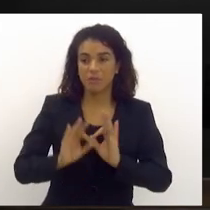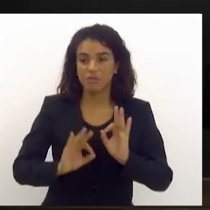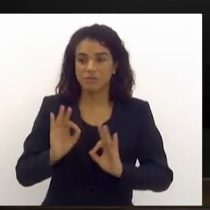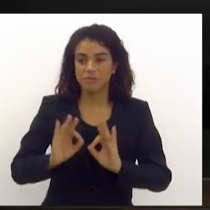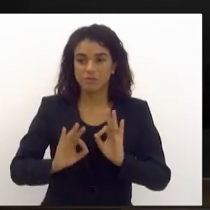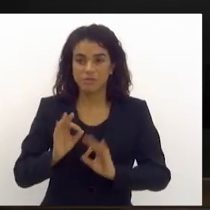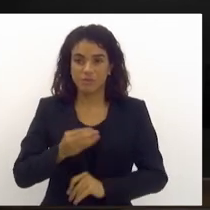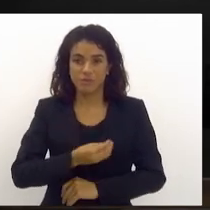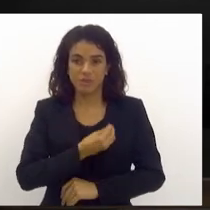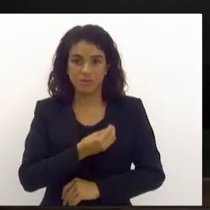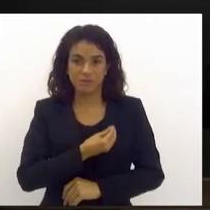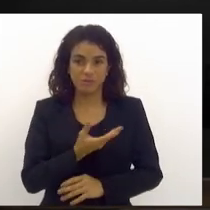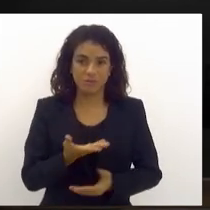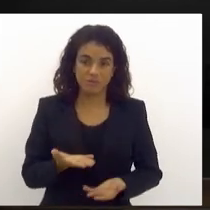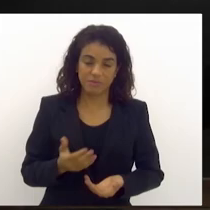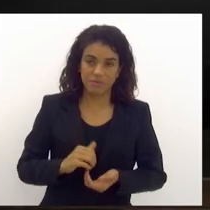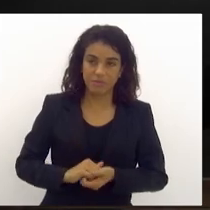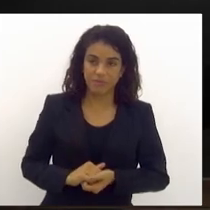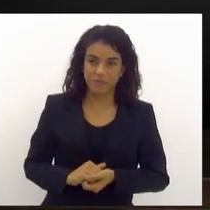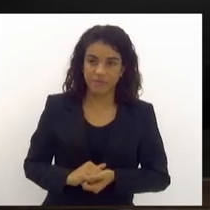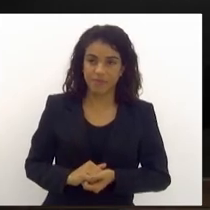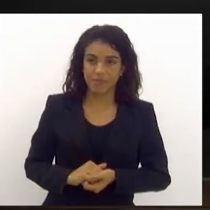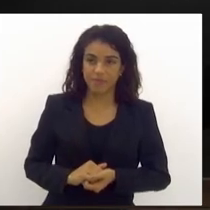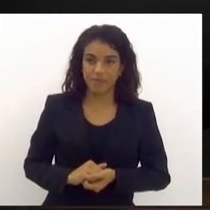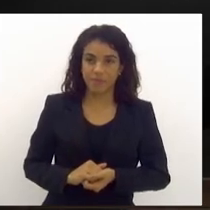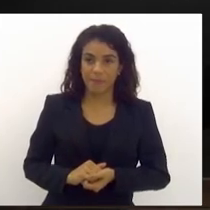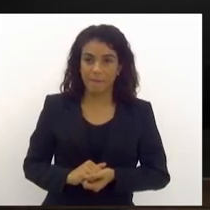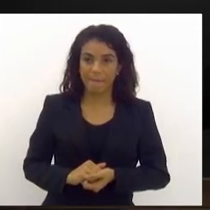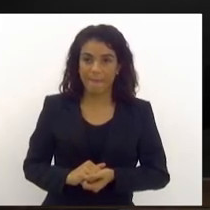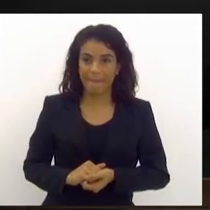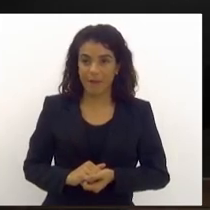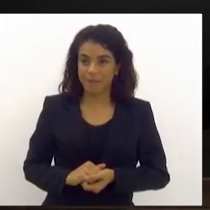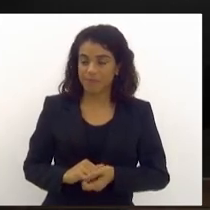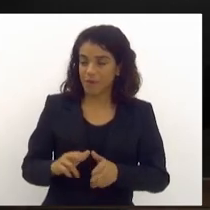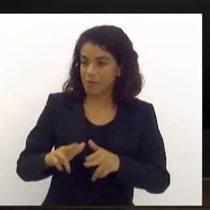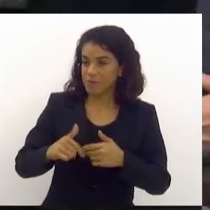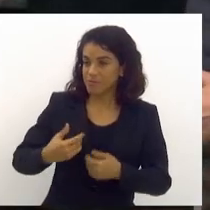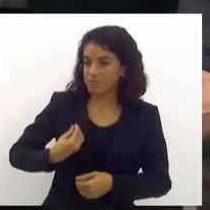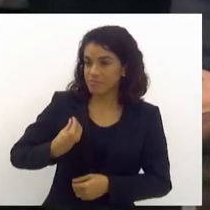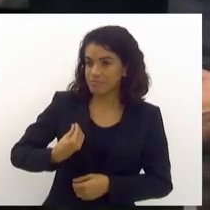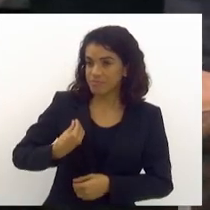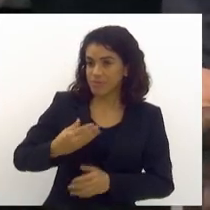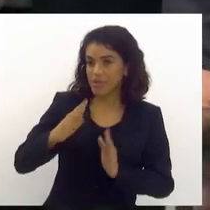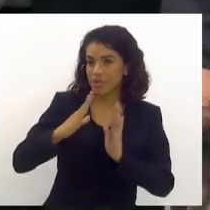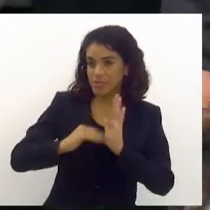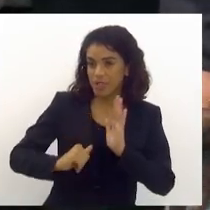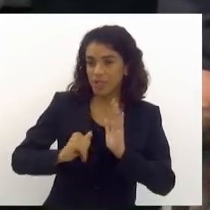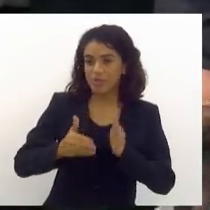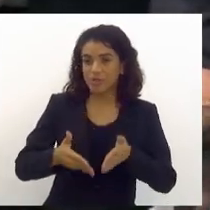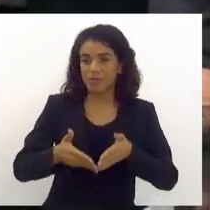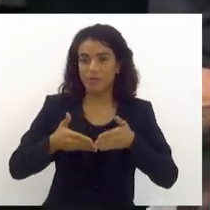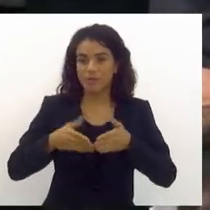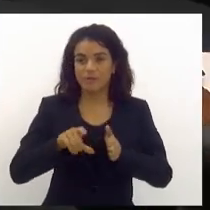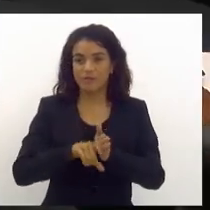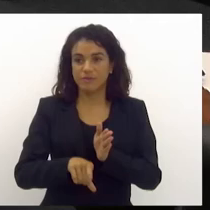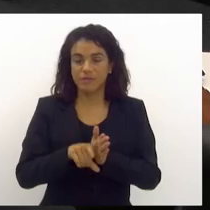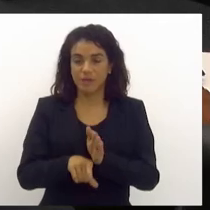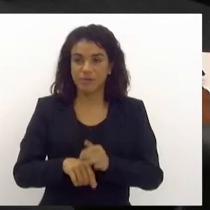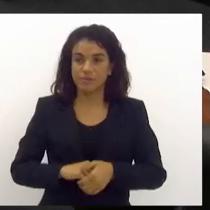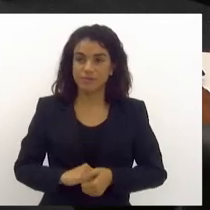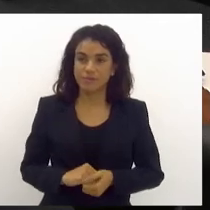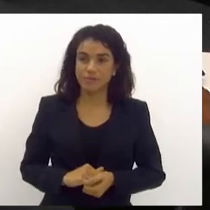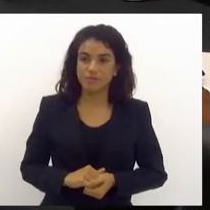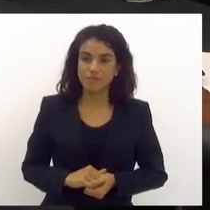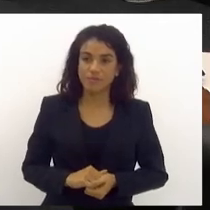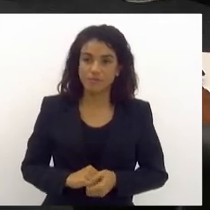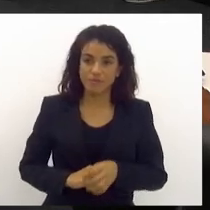inclusive, está aqui para anuir ou não, né? Então, está acolhendo a retirada da questão do benefício fiscal.